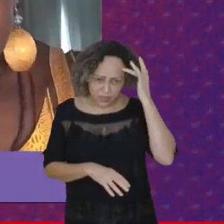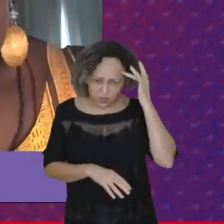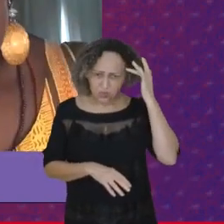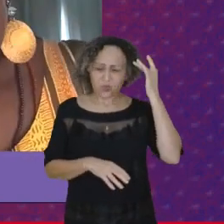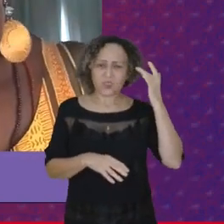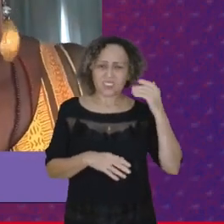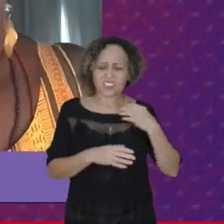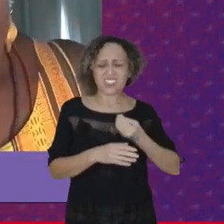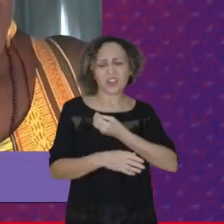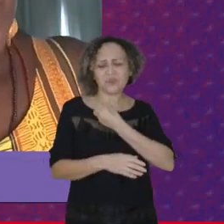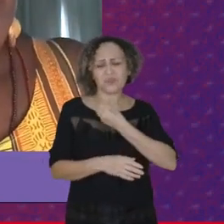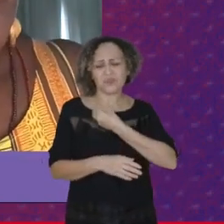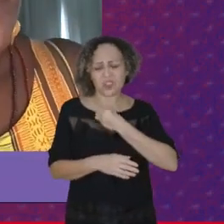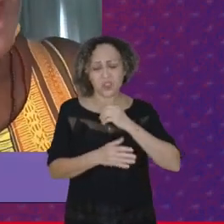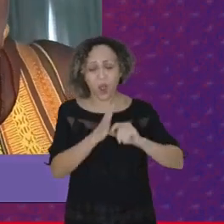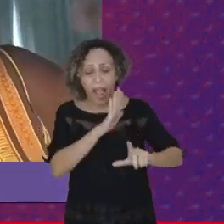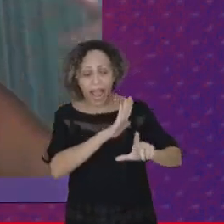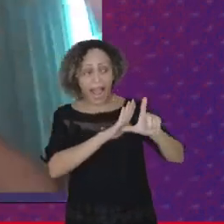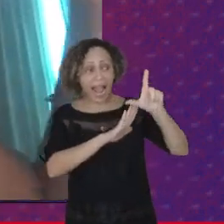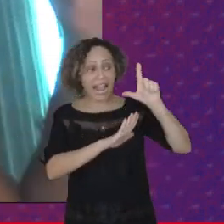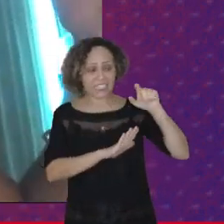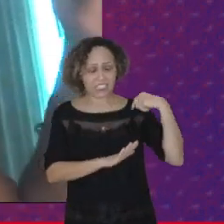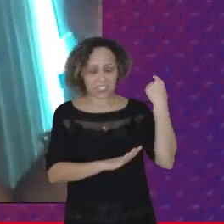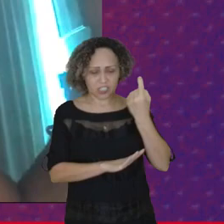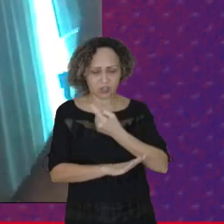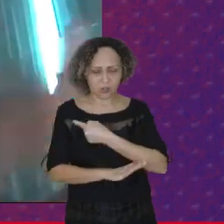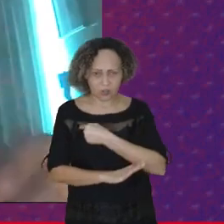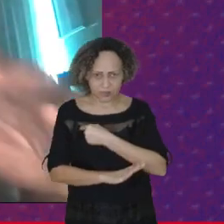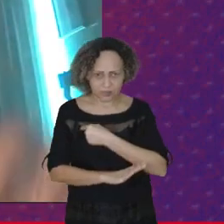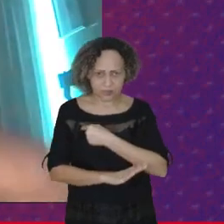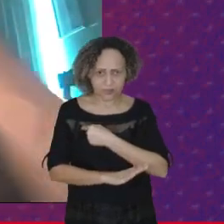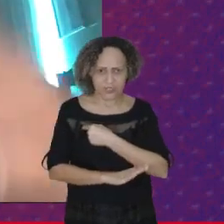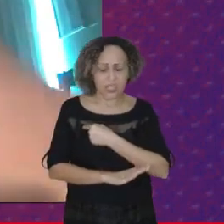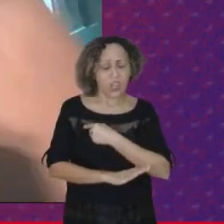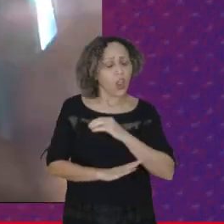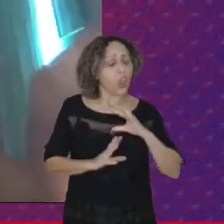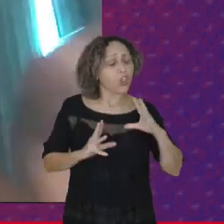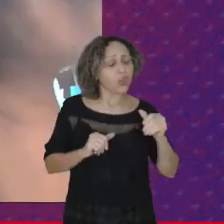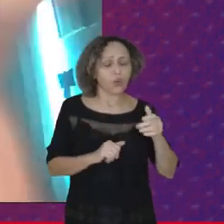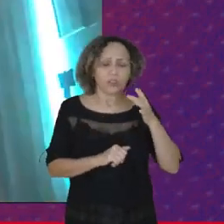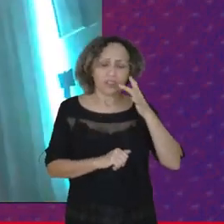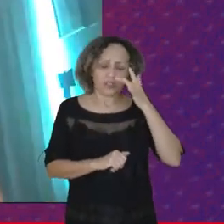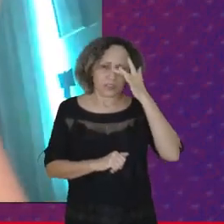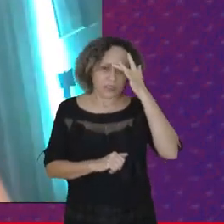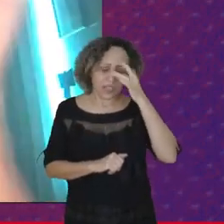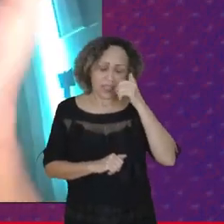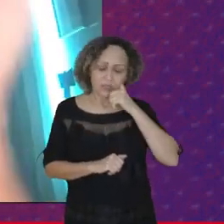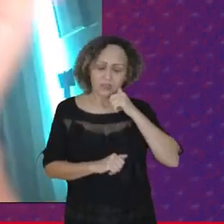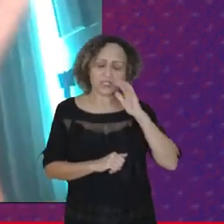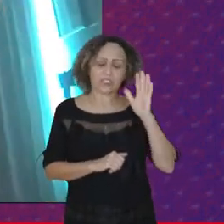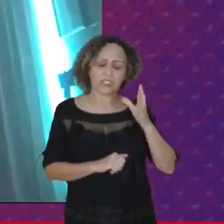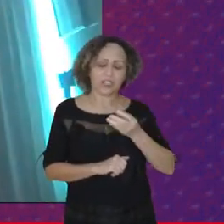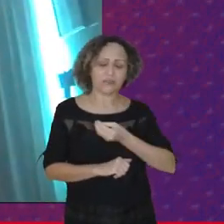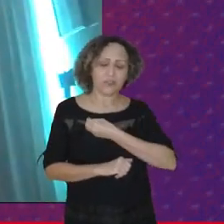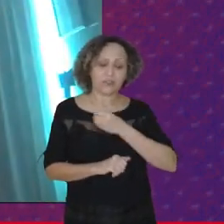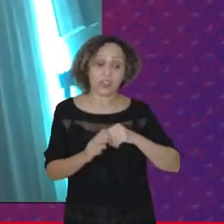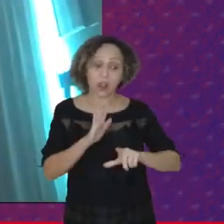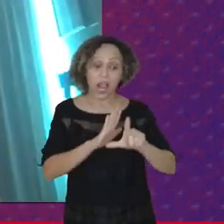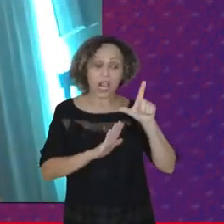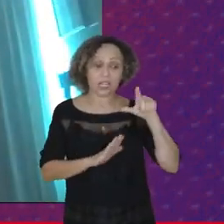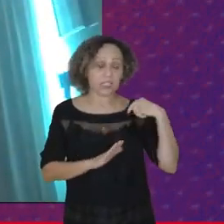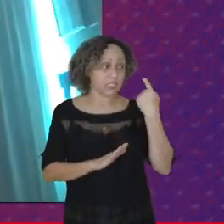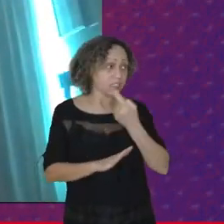uma... Os que as que vieram e as que virão. E pega um trechinho